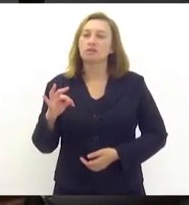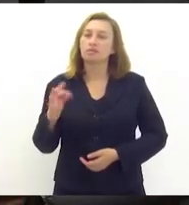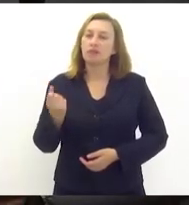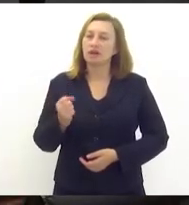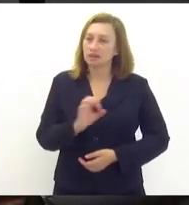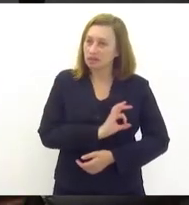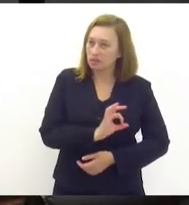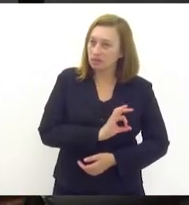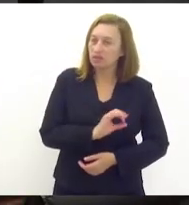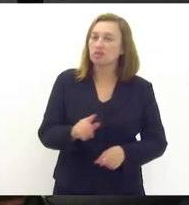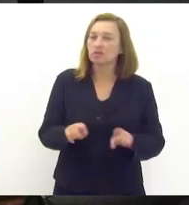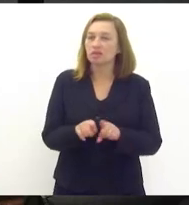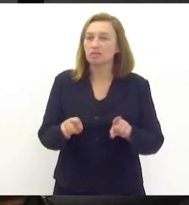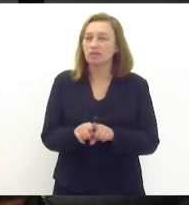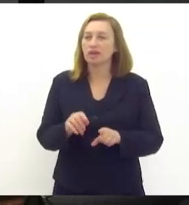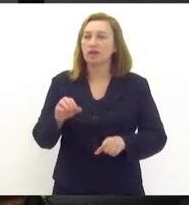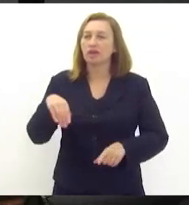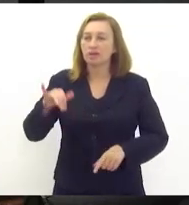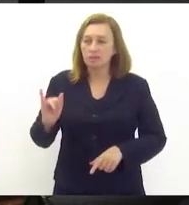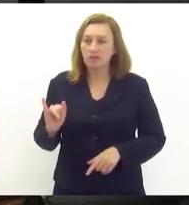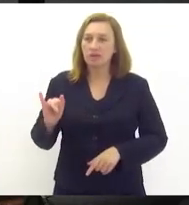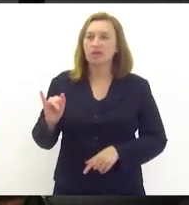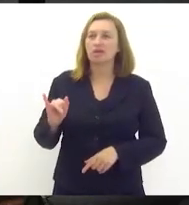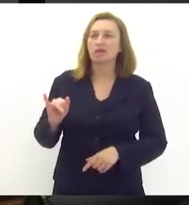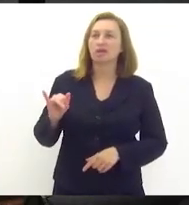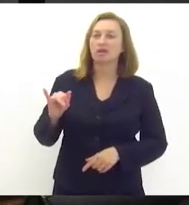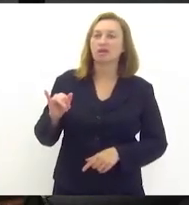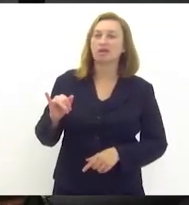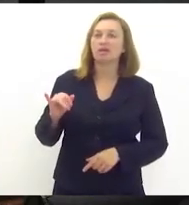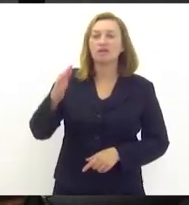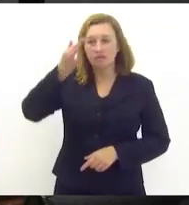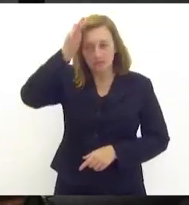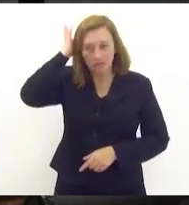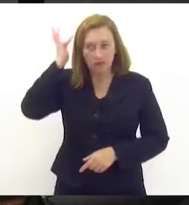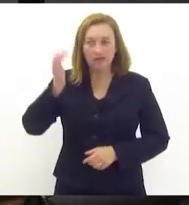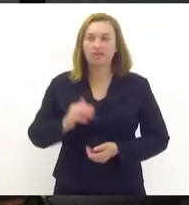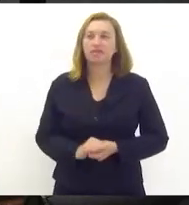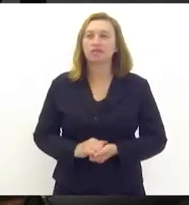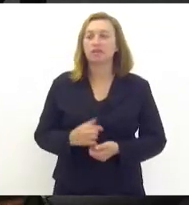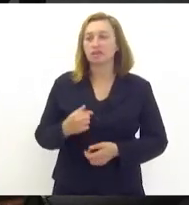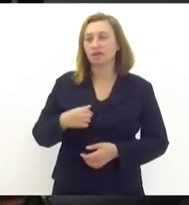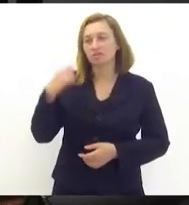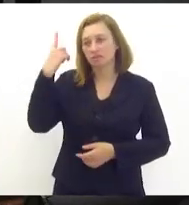nosso Carlos Mickey mata Rocha Fred baixinho